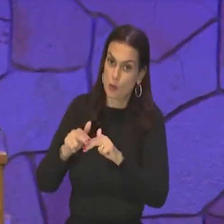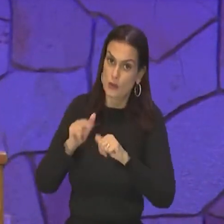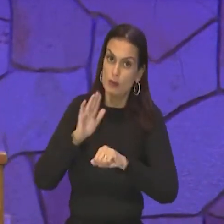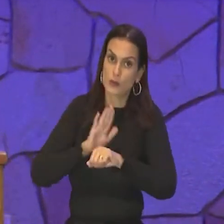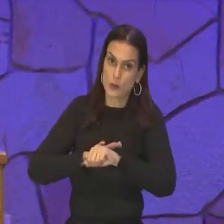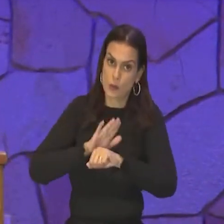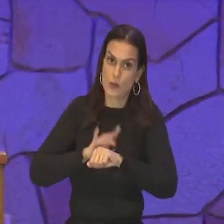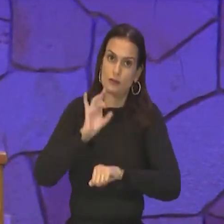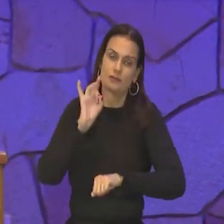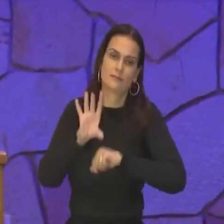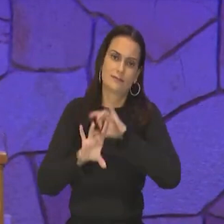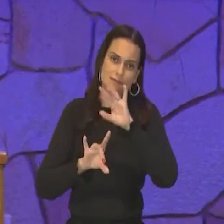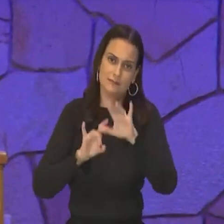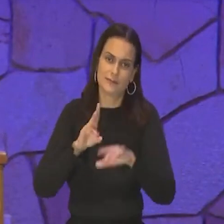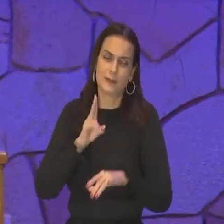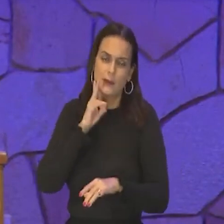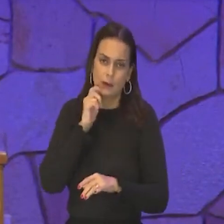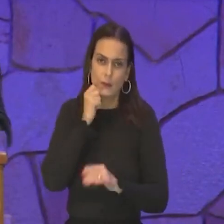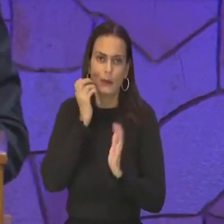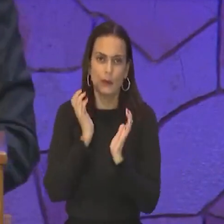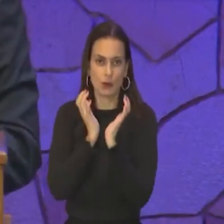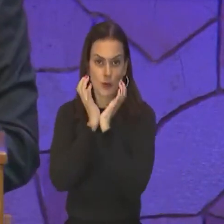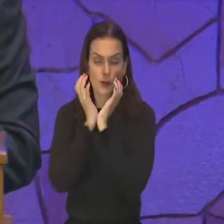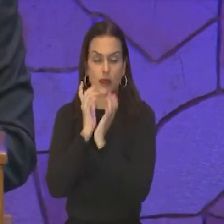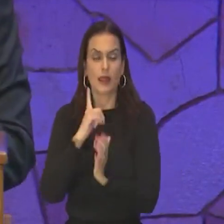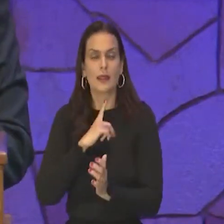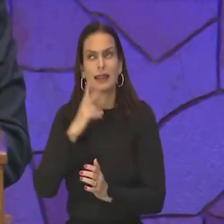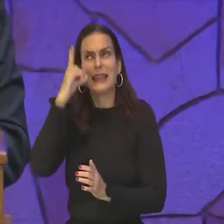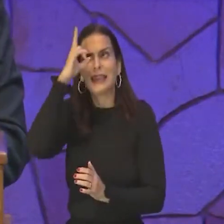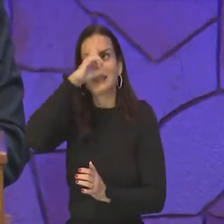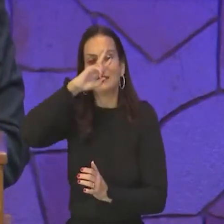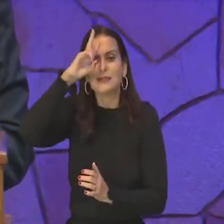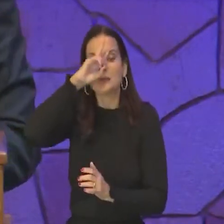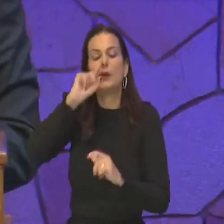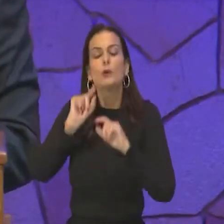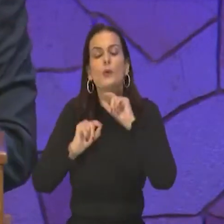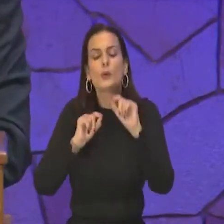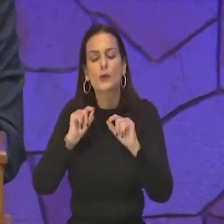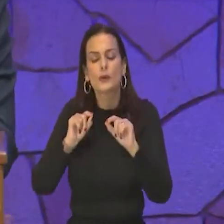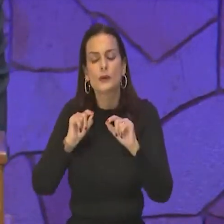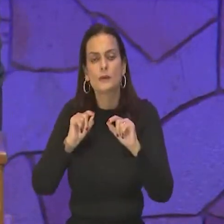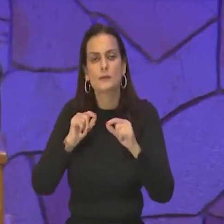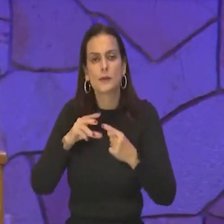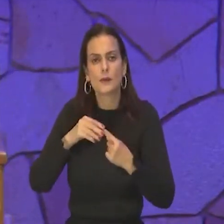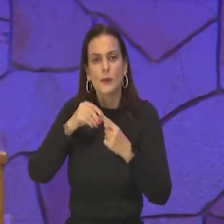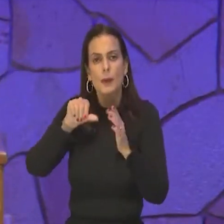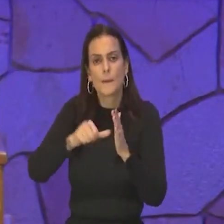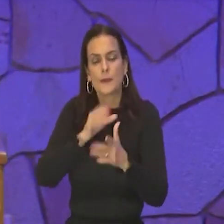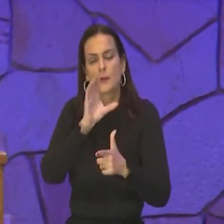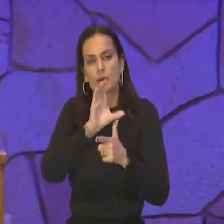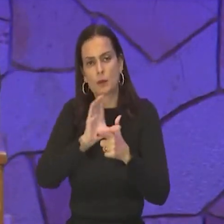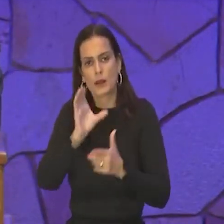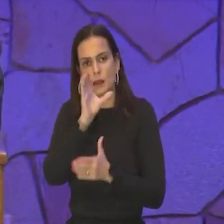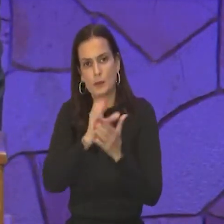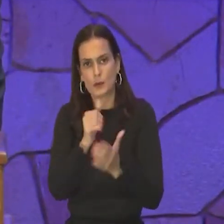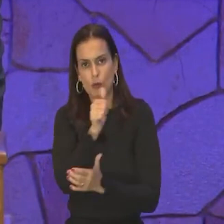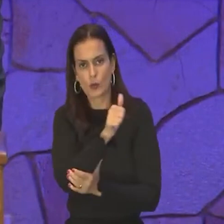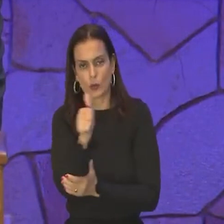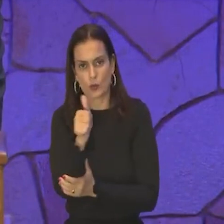especial. Na ceia do Senhor nós temos a lembrança, eu quero destacar 1 Coríntios no capítulo